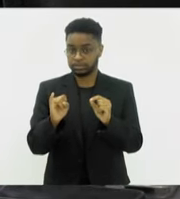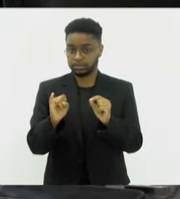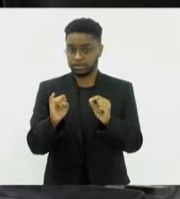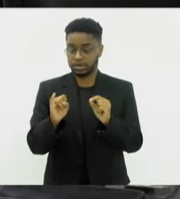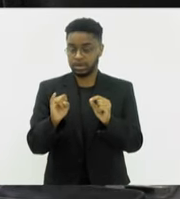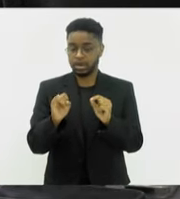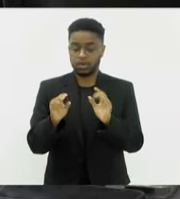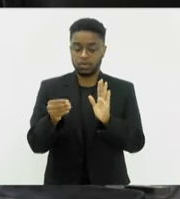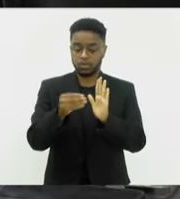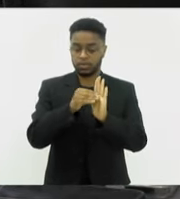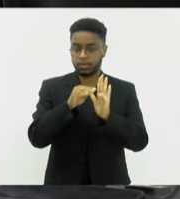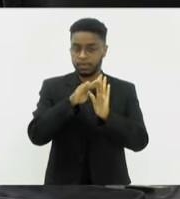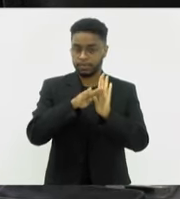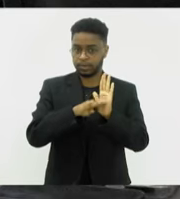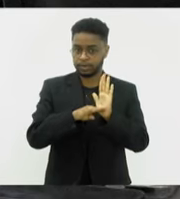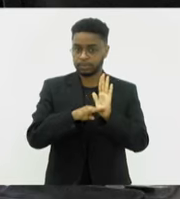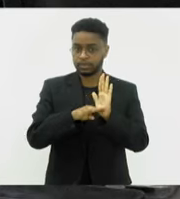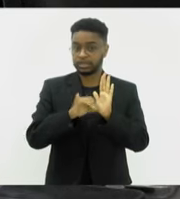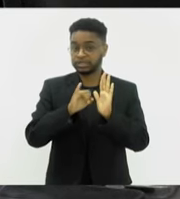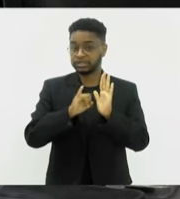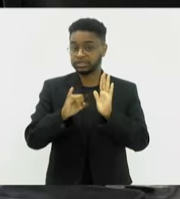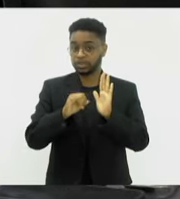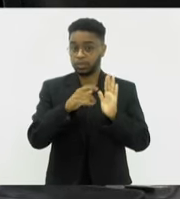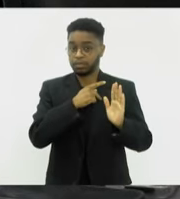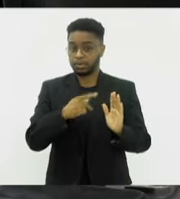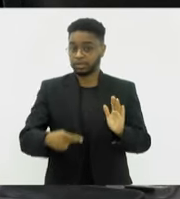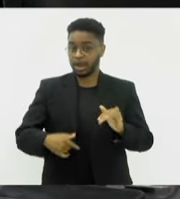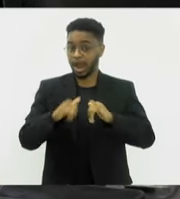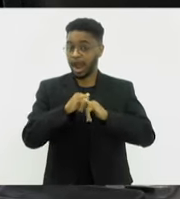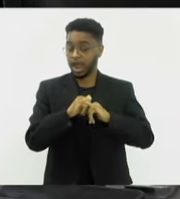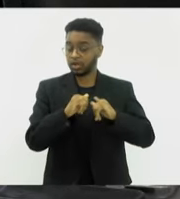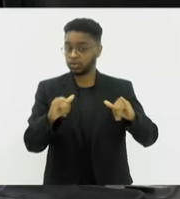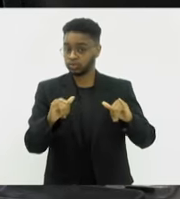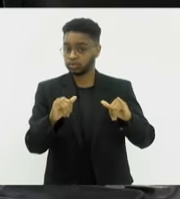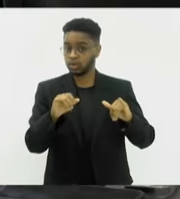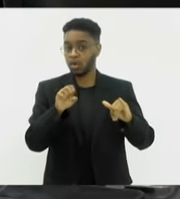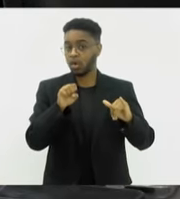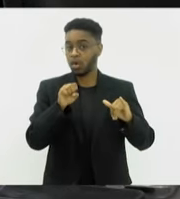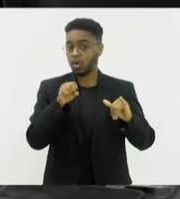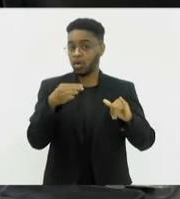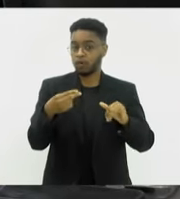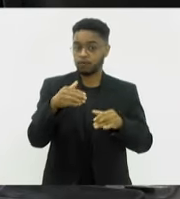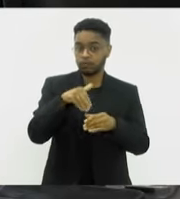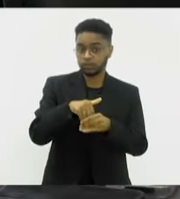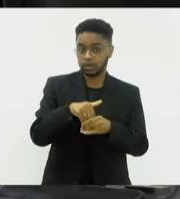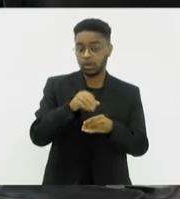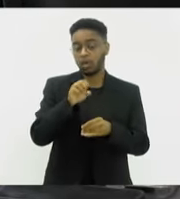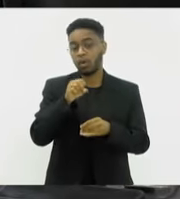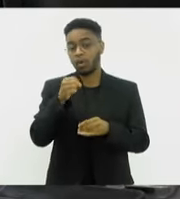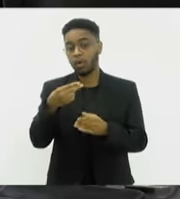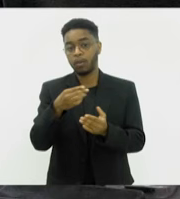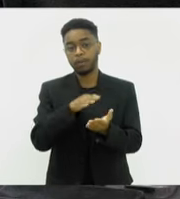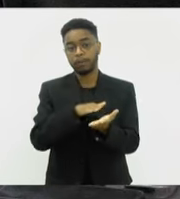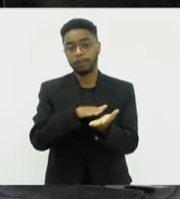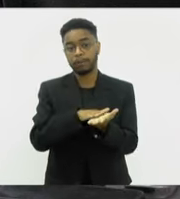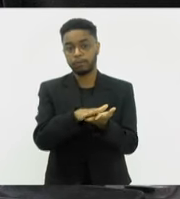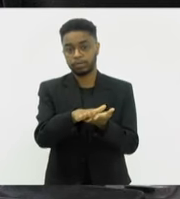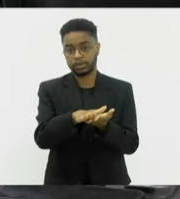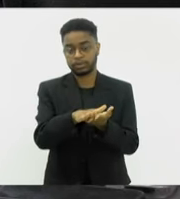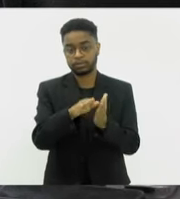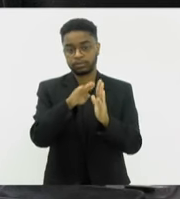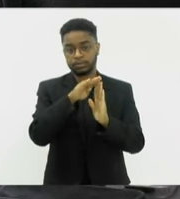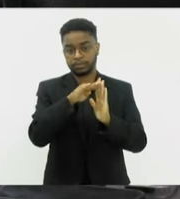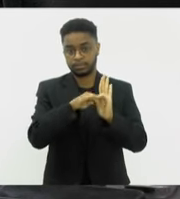o projeto ser anunciado pelo presidente da sessão, ou votado, ou a publicação da